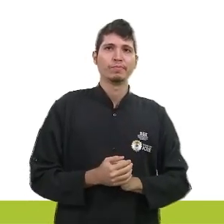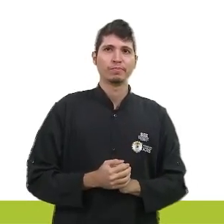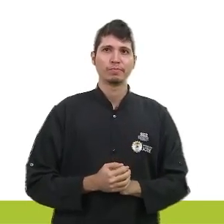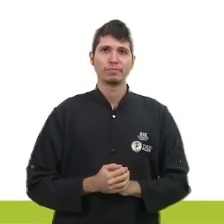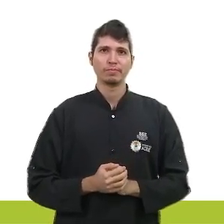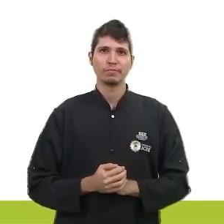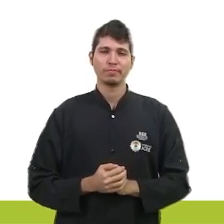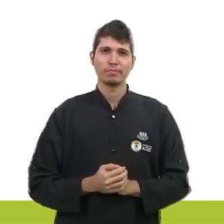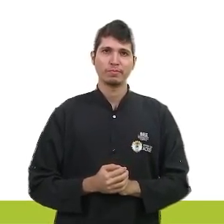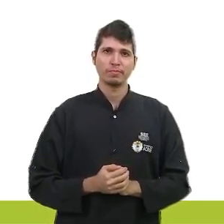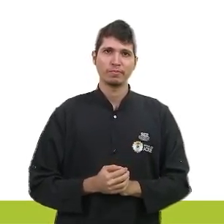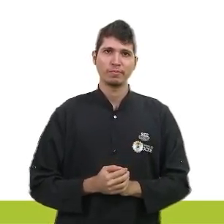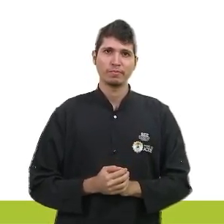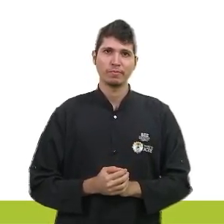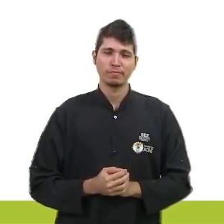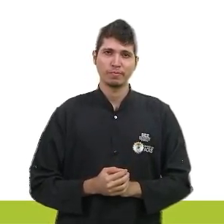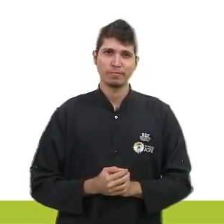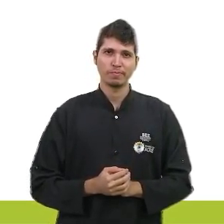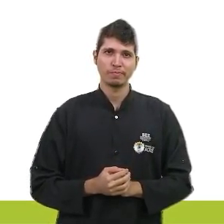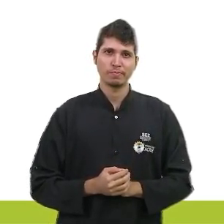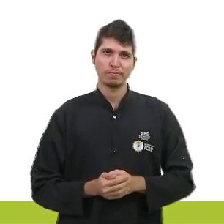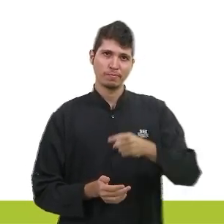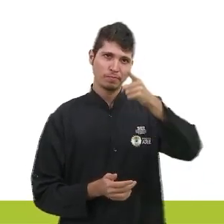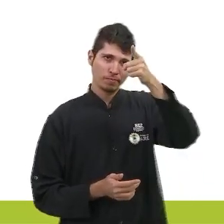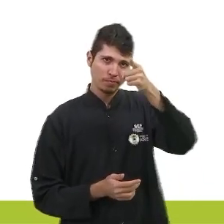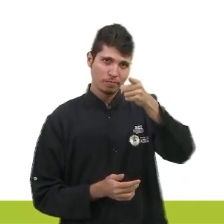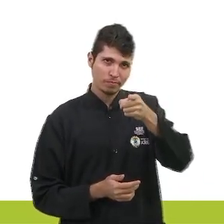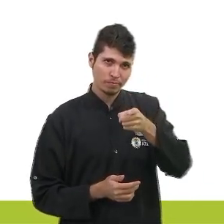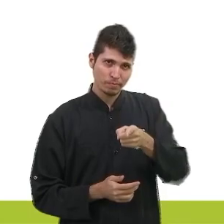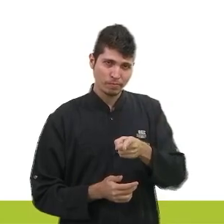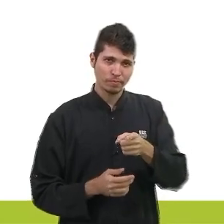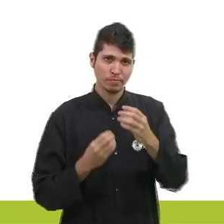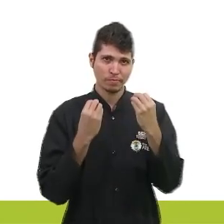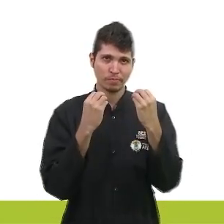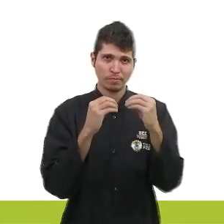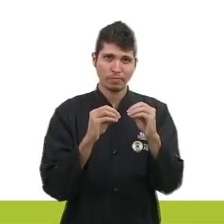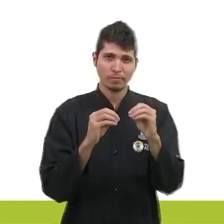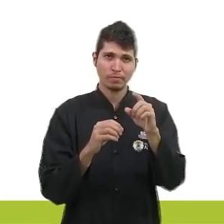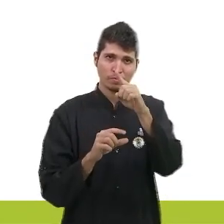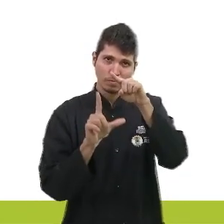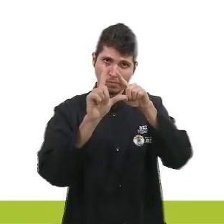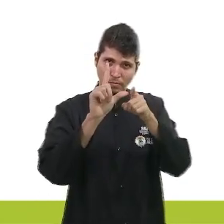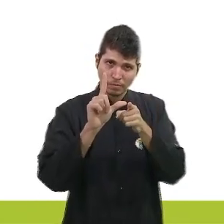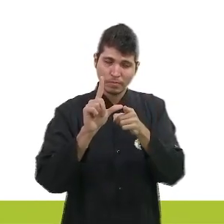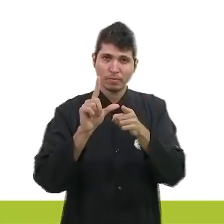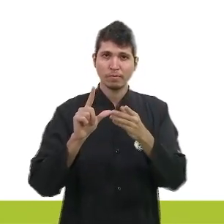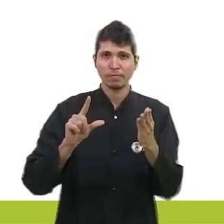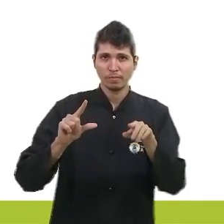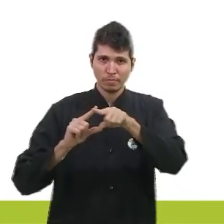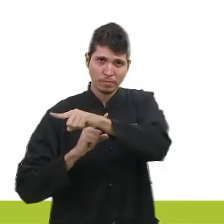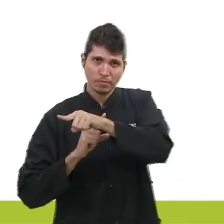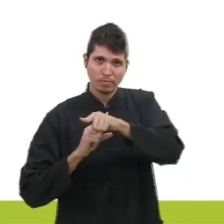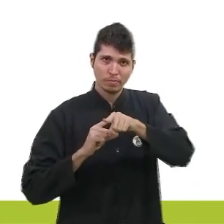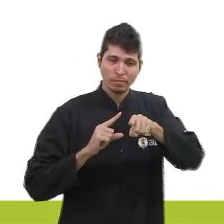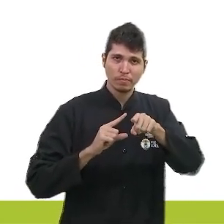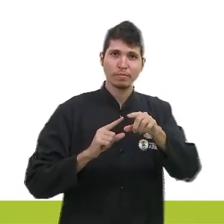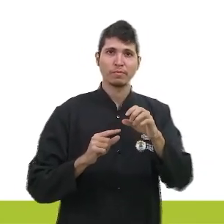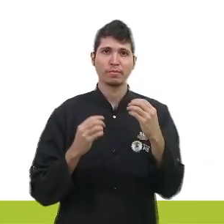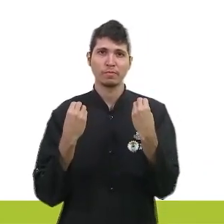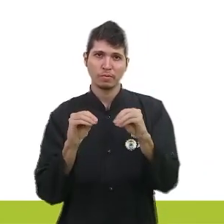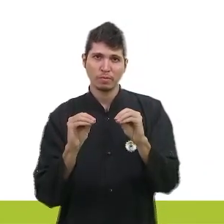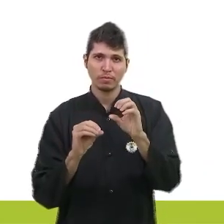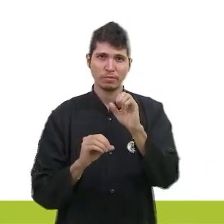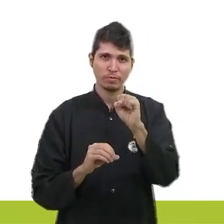vertical, nós colocamos o ângulo e aqui na horizontal nós colocamos os valores seno, cosseno e tangente. Por exemplo, se eu